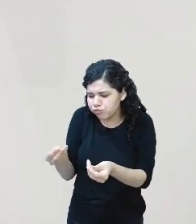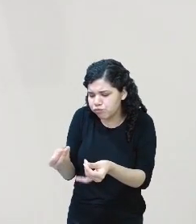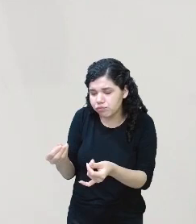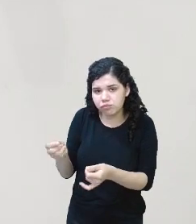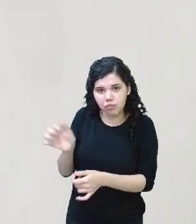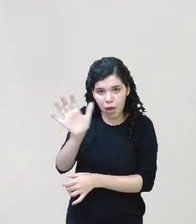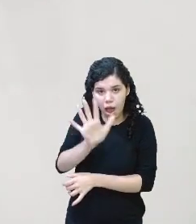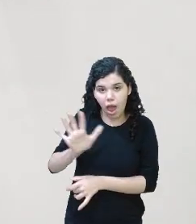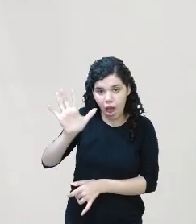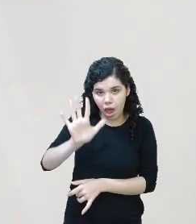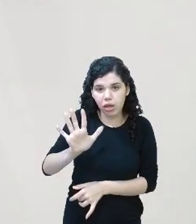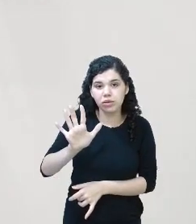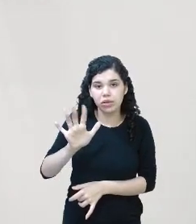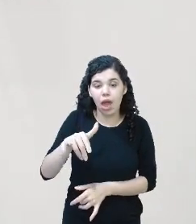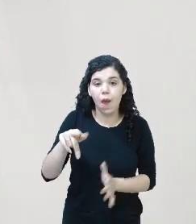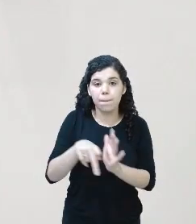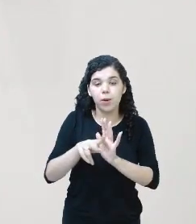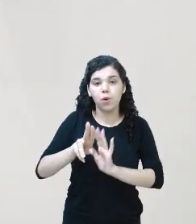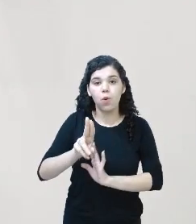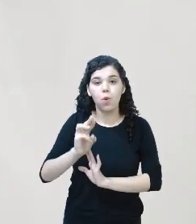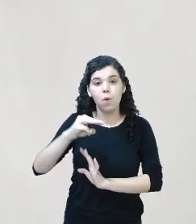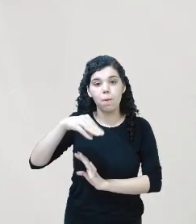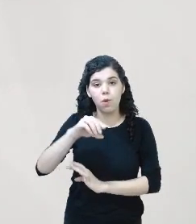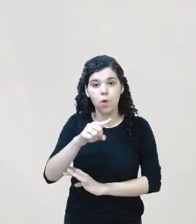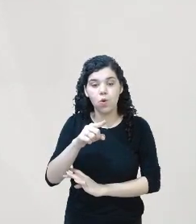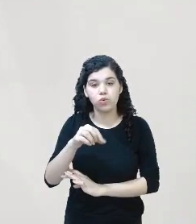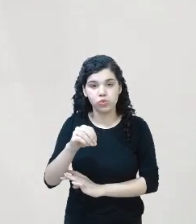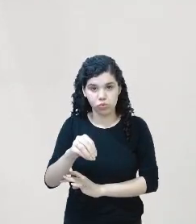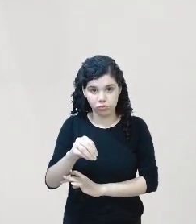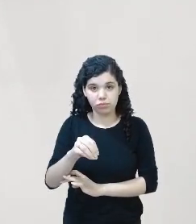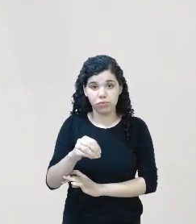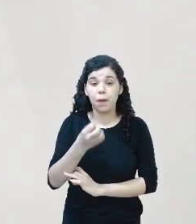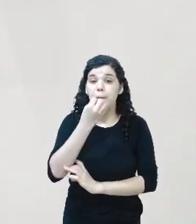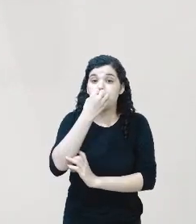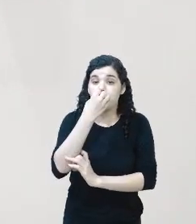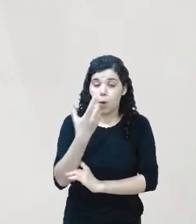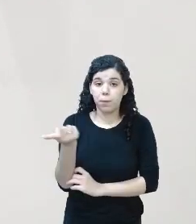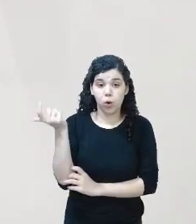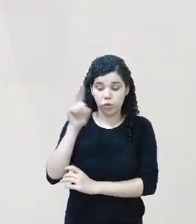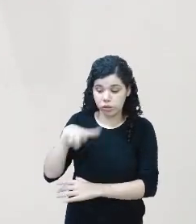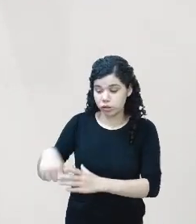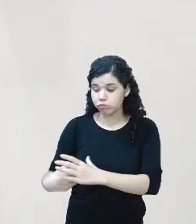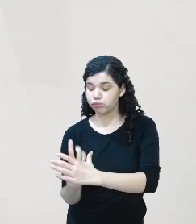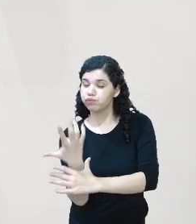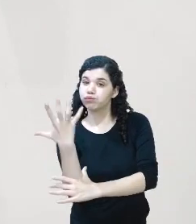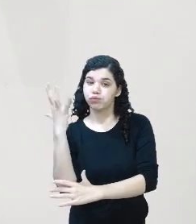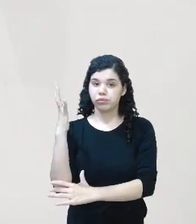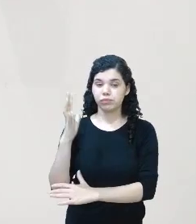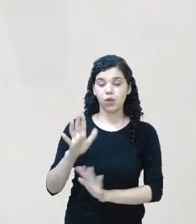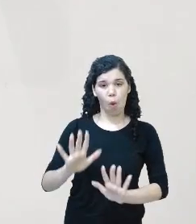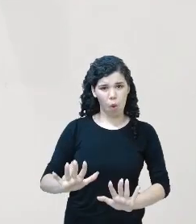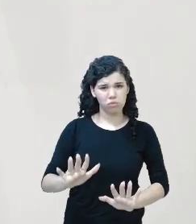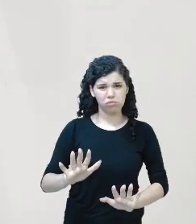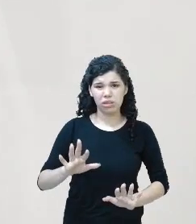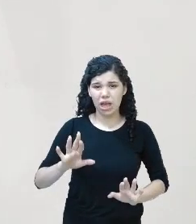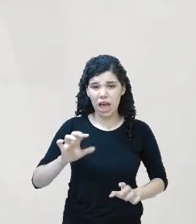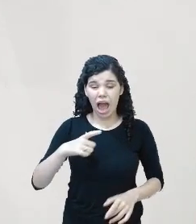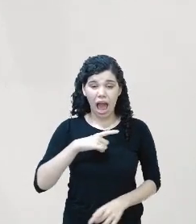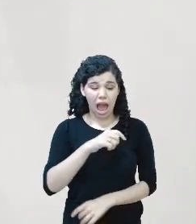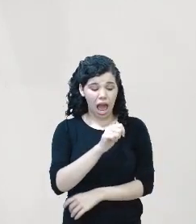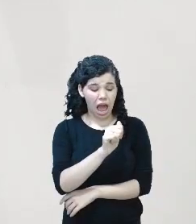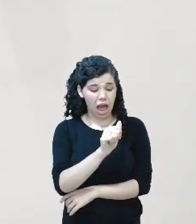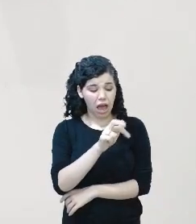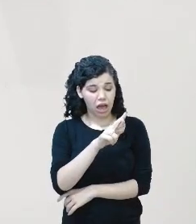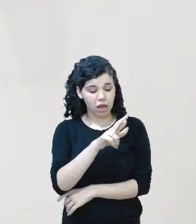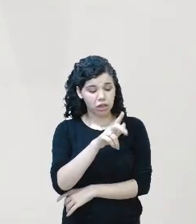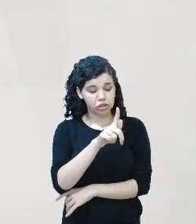na imagem, é um solo humoso, solo adequado para a plantação, tá? Não significa dizer que um solo